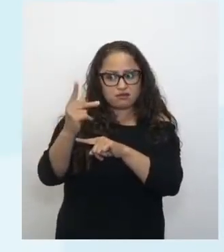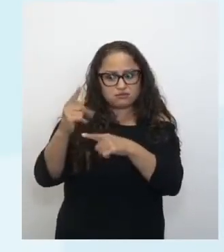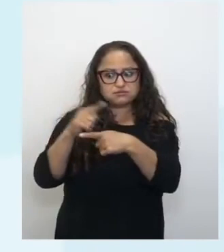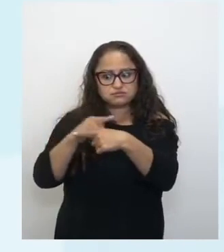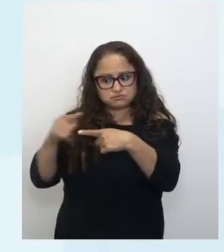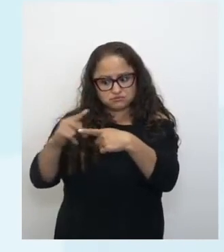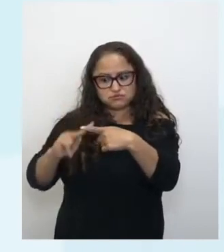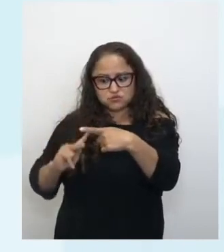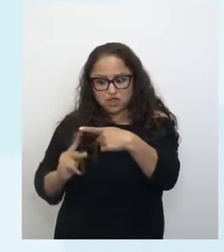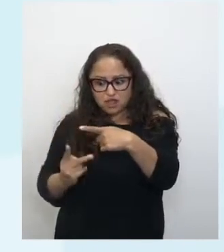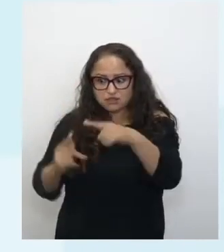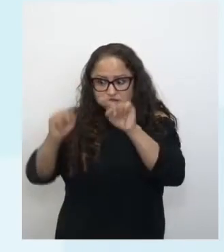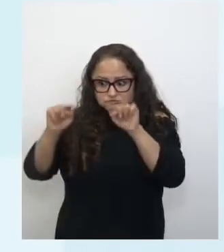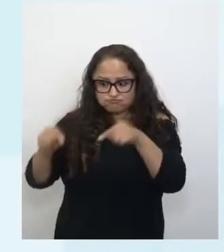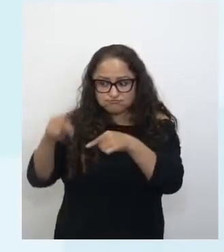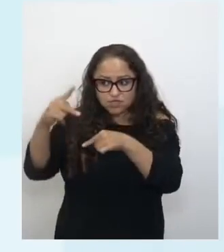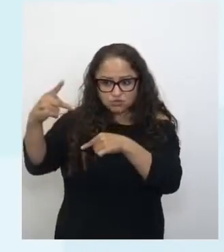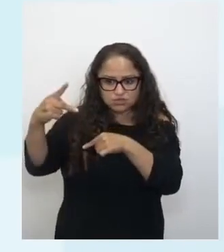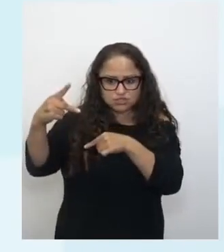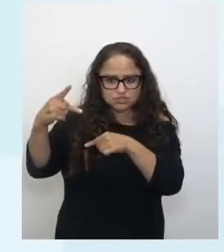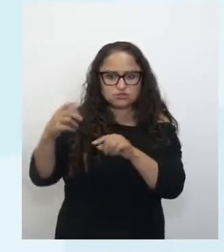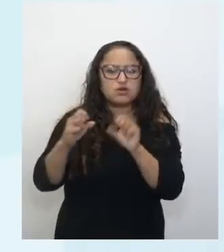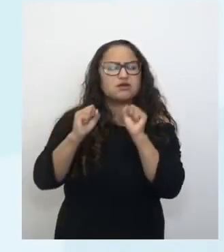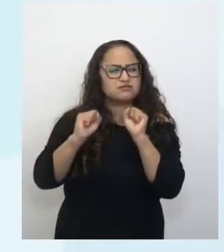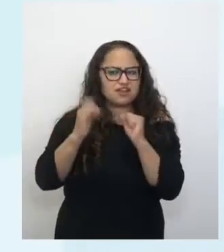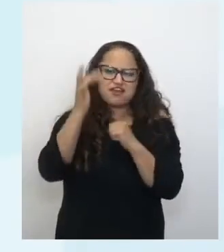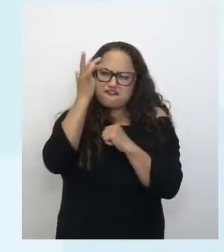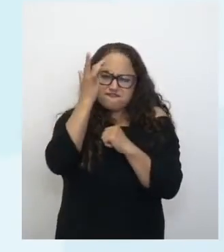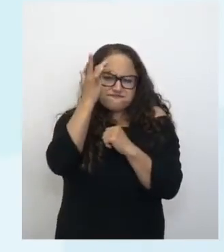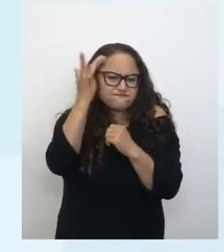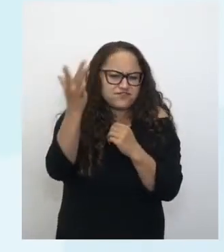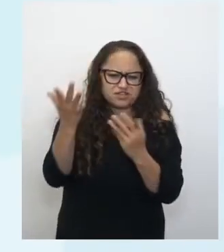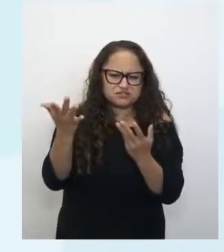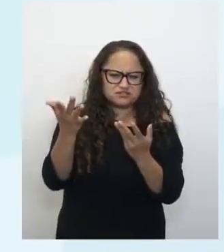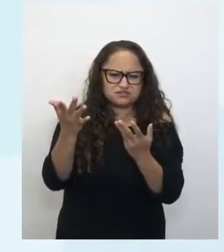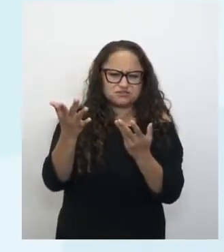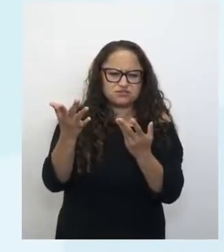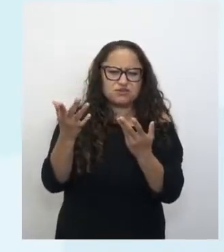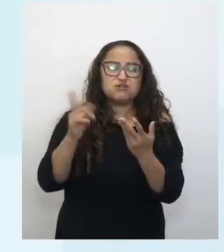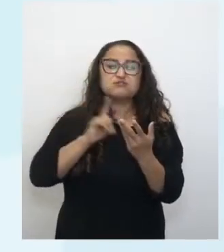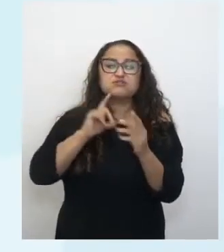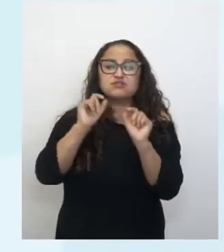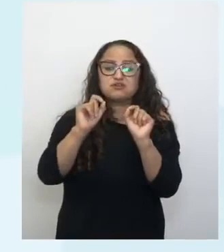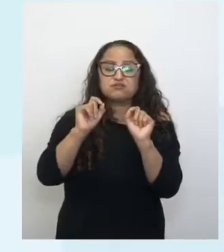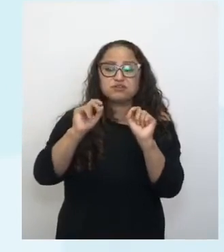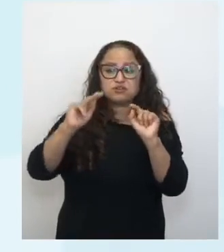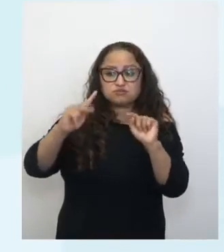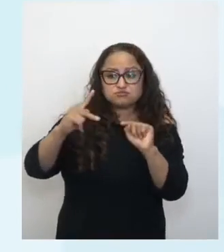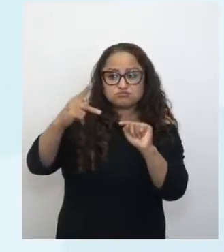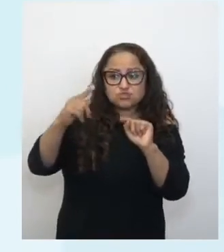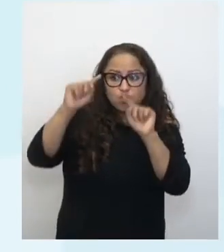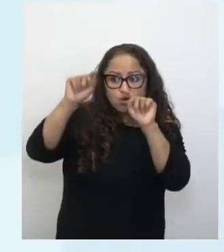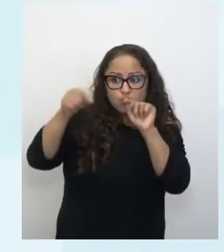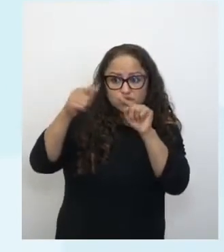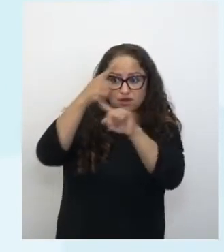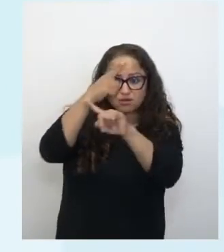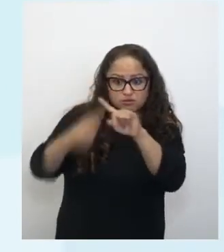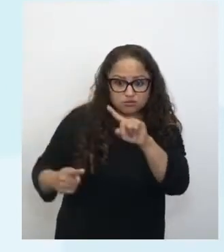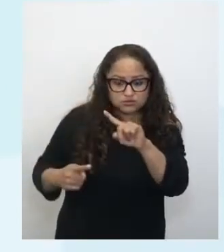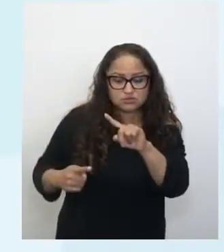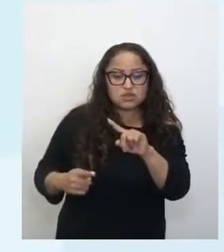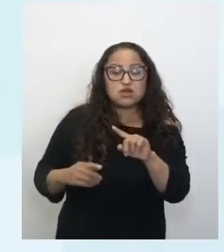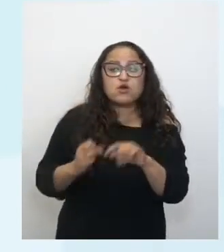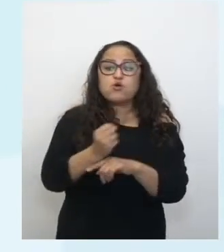/ agazão ao quadrado agora tá fácil hein corta os quadrados e coloca para mim no